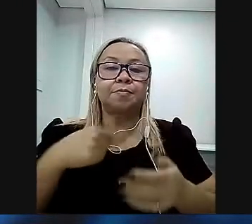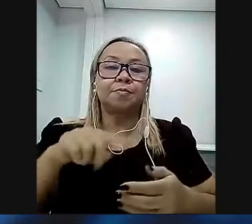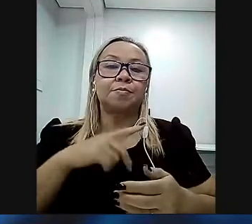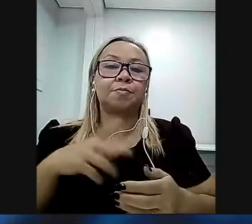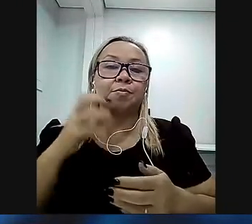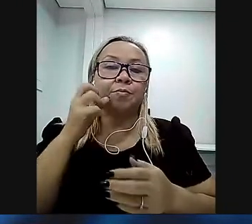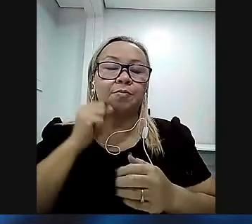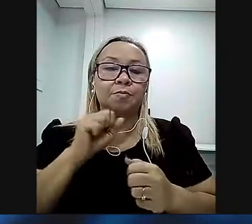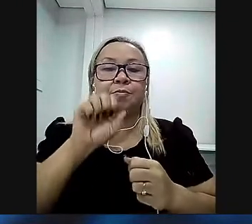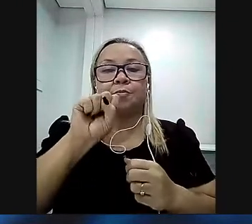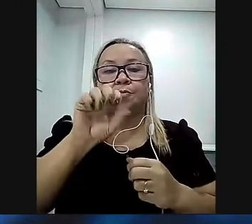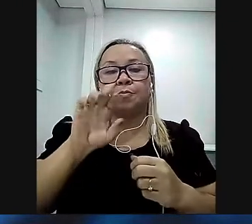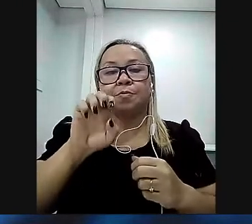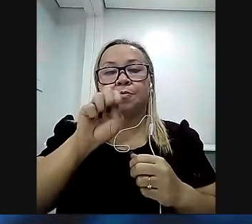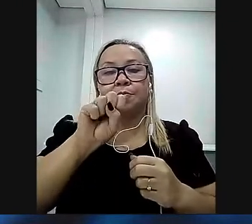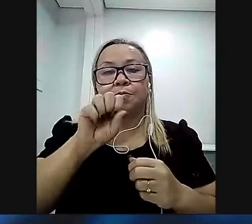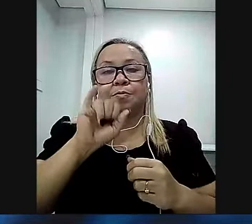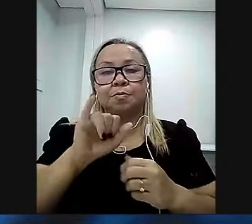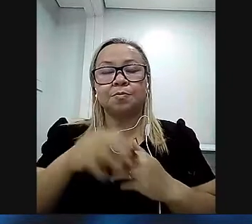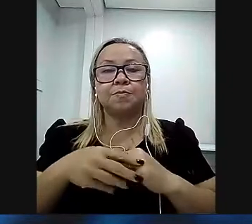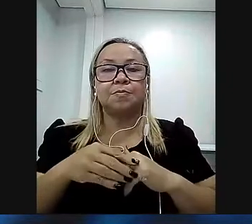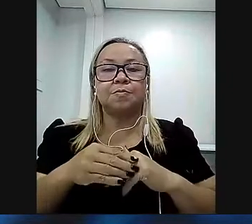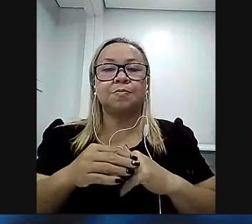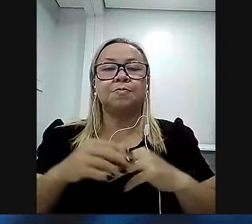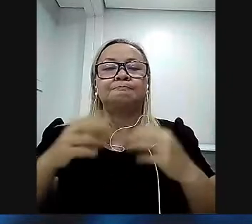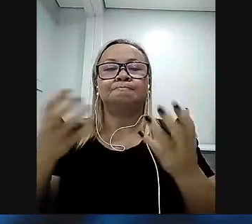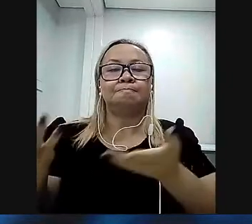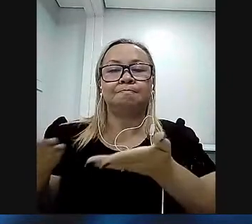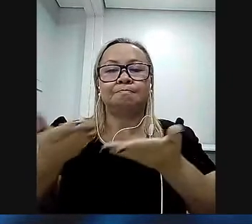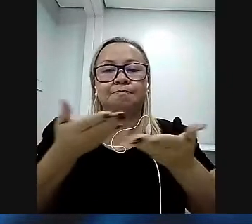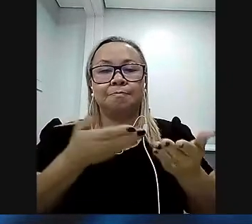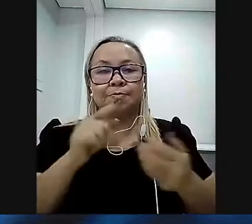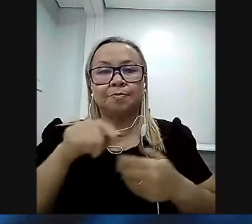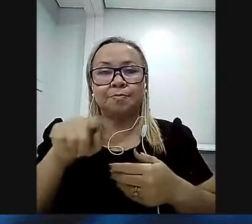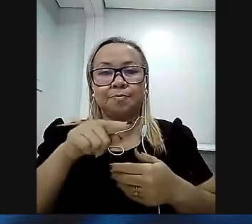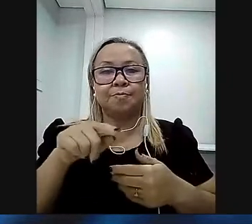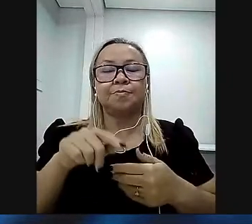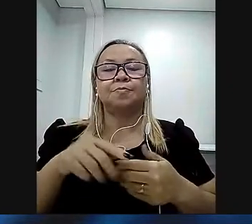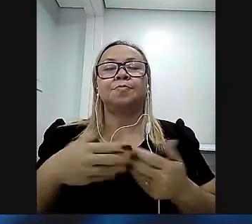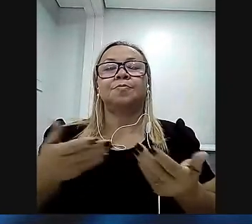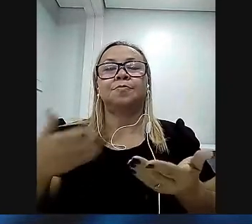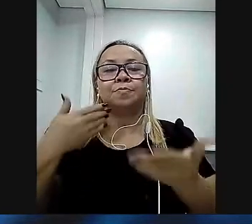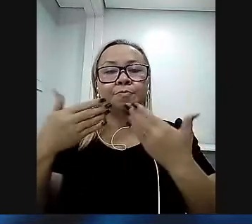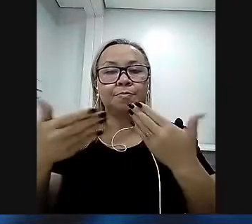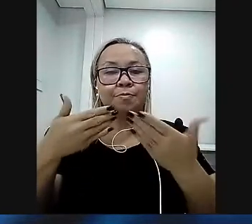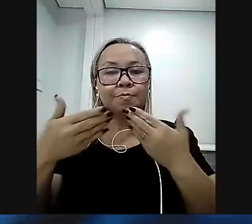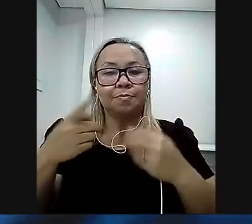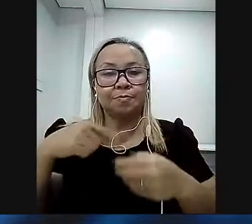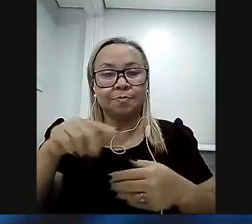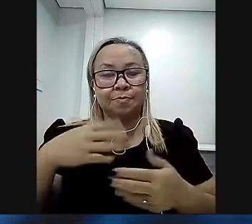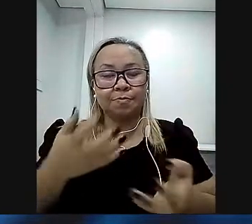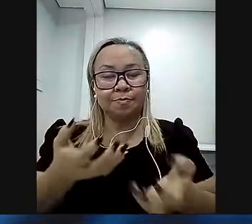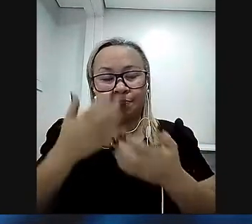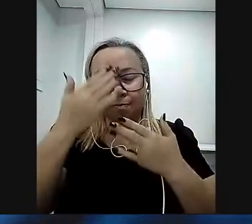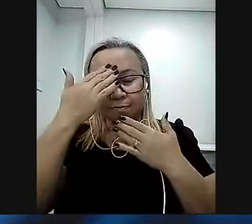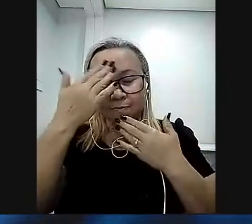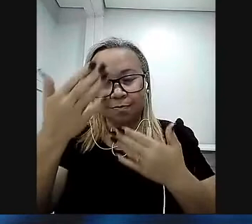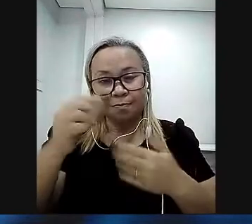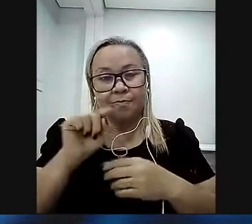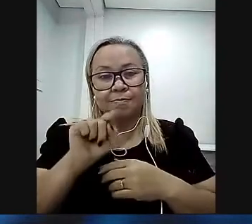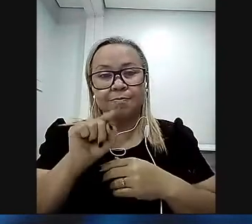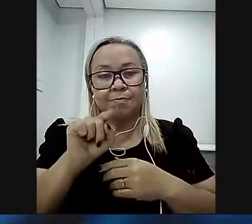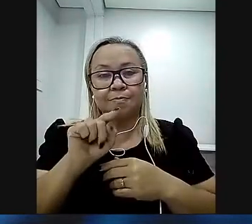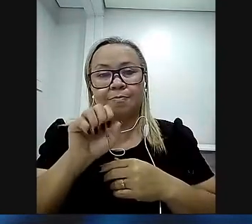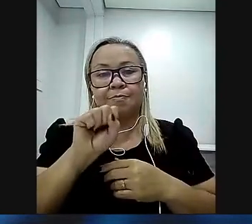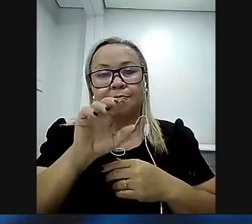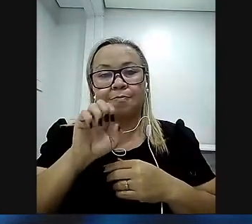SESI, né? O SESI fez questão de trazer o Barja para conversar com a gente hoje. Então, um super agradecimento para você e